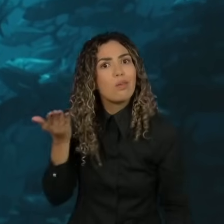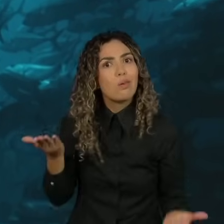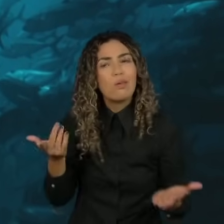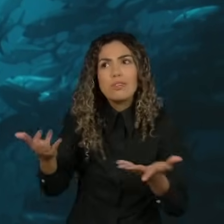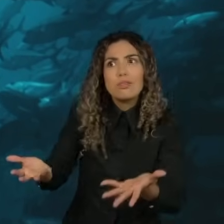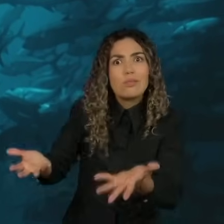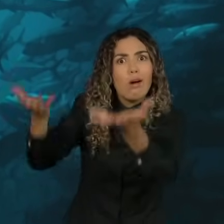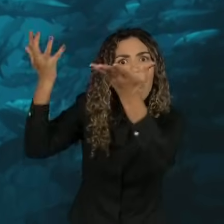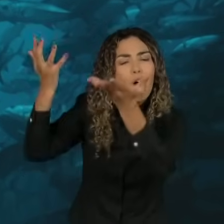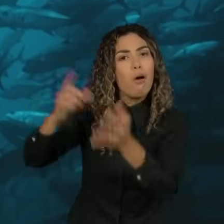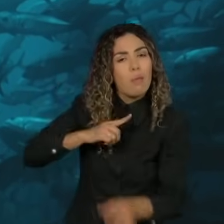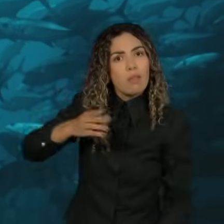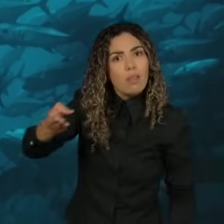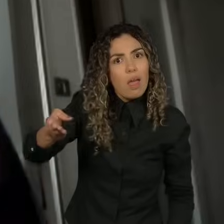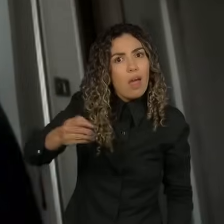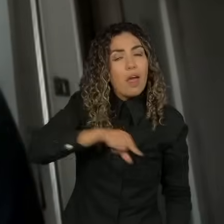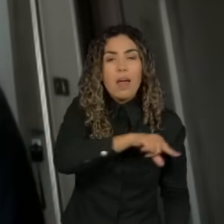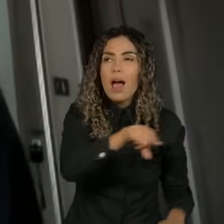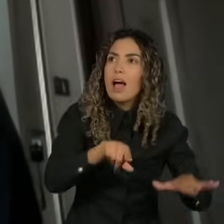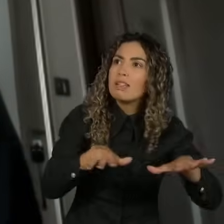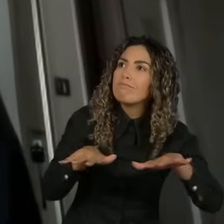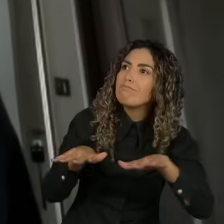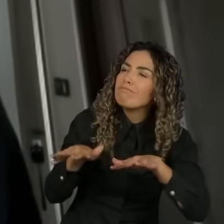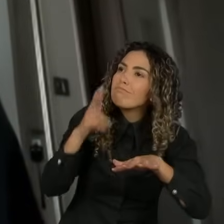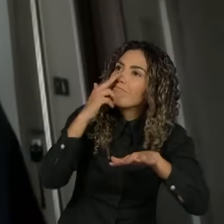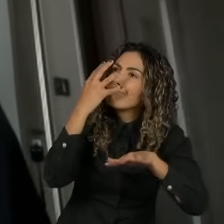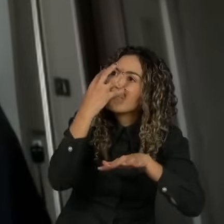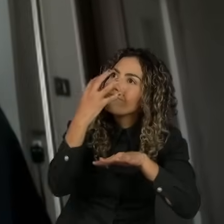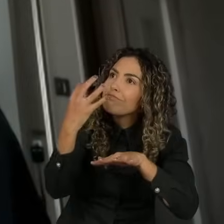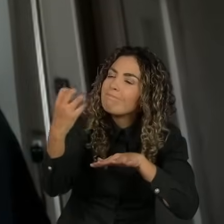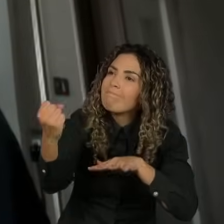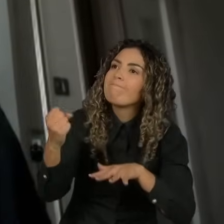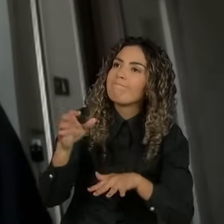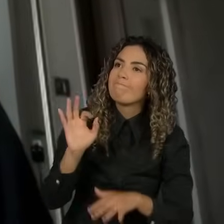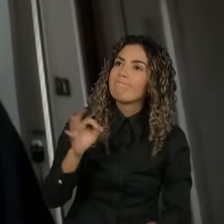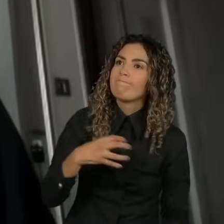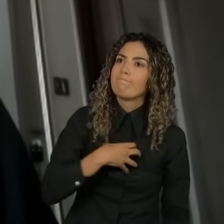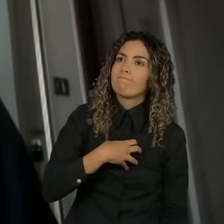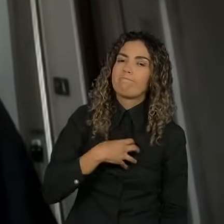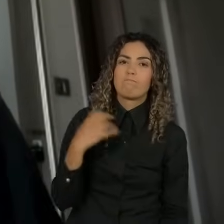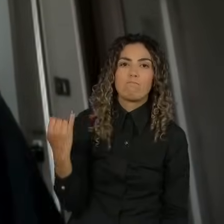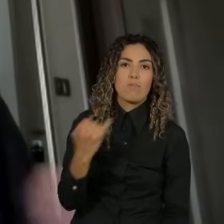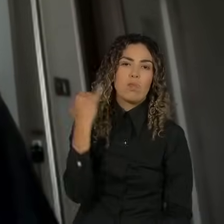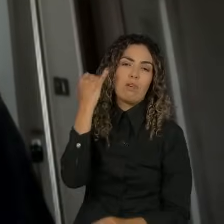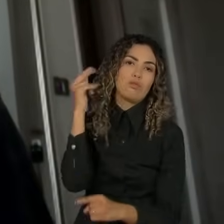e valorizada pelas pessoas, e aí trazer informação que eu julgo importante